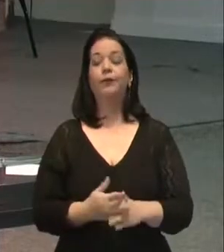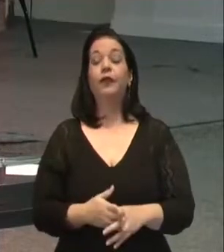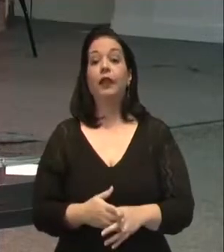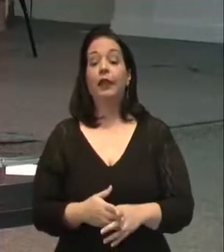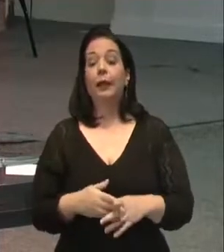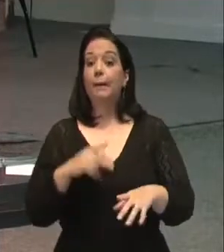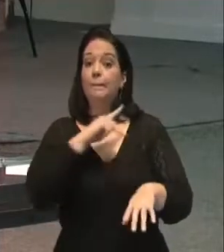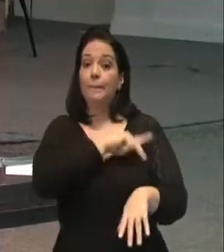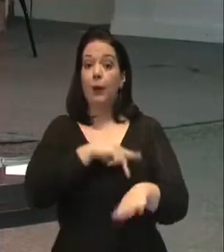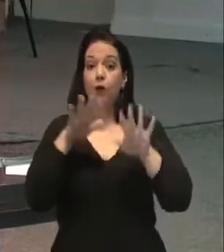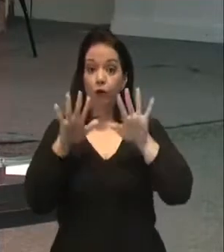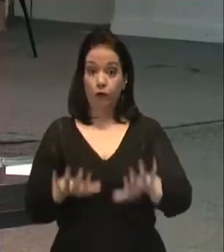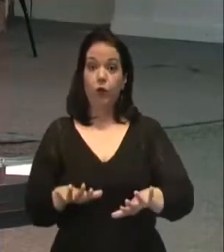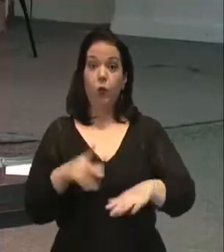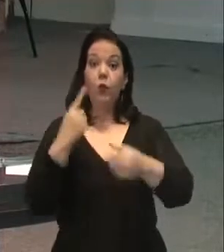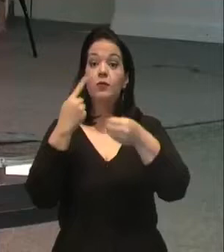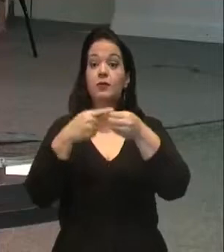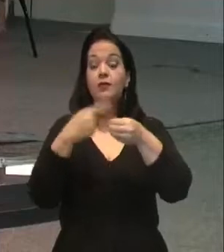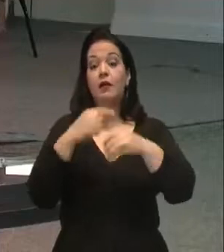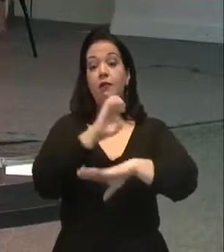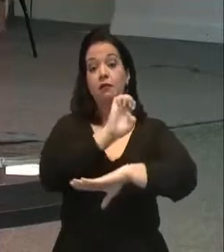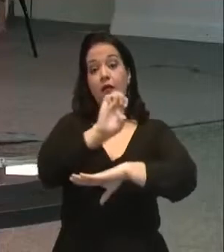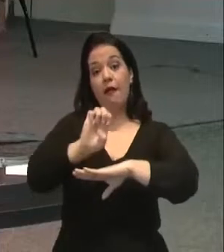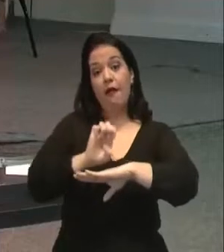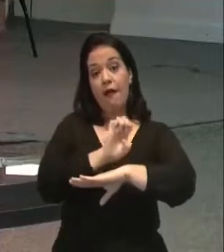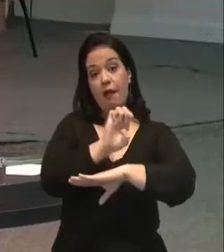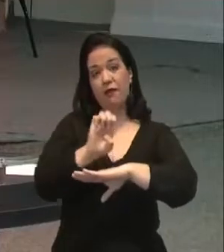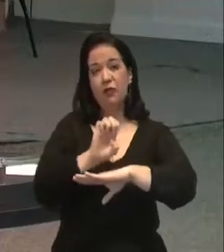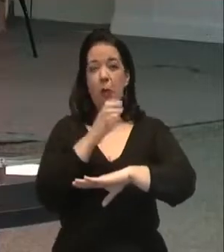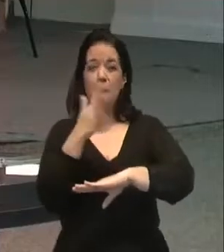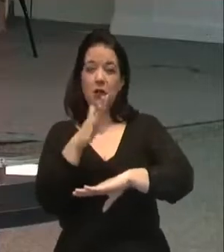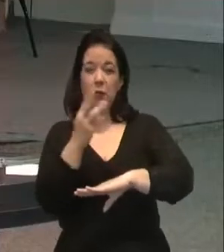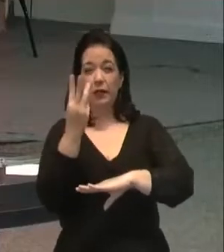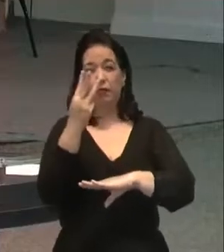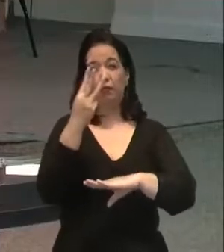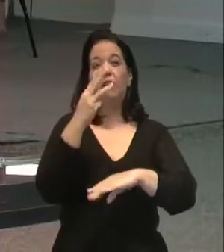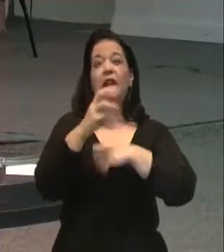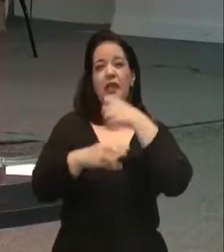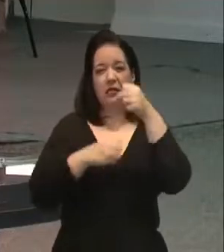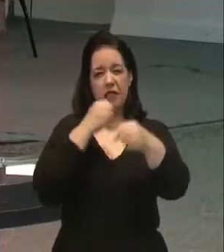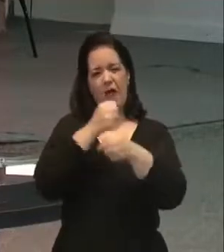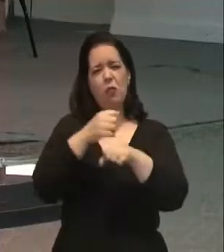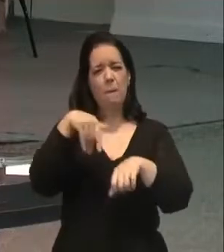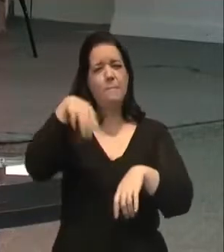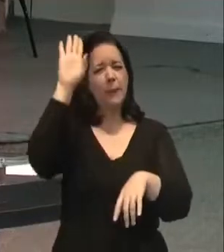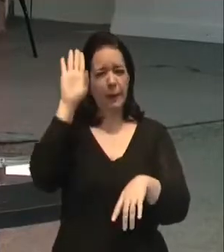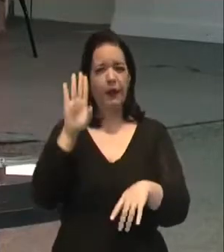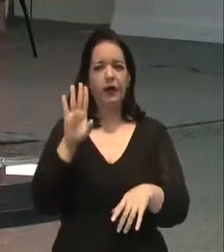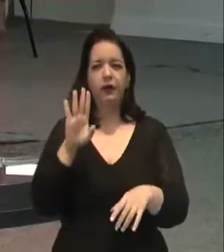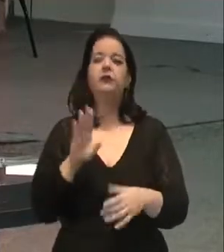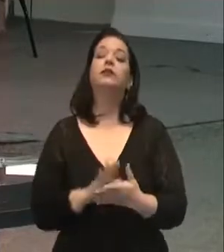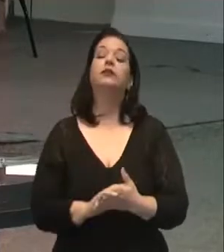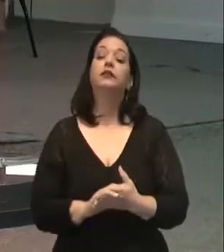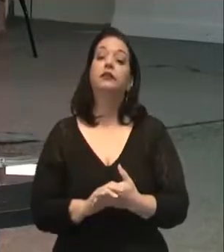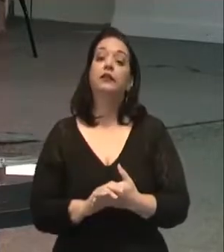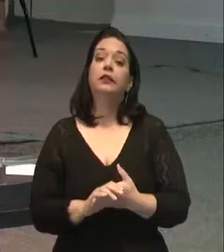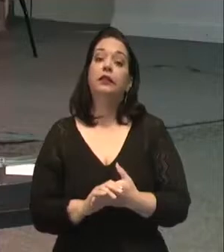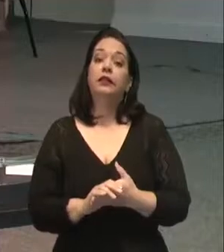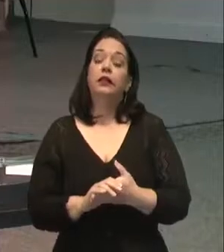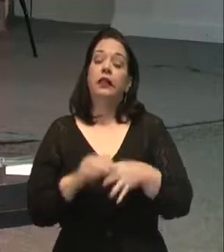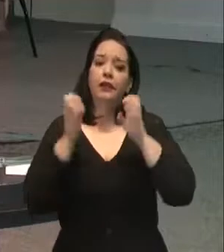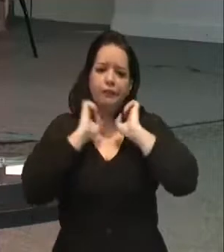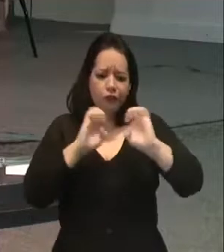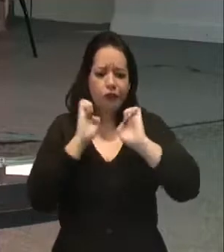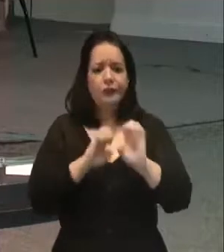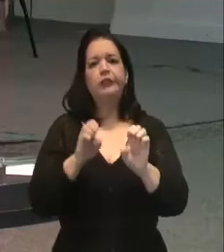importante e que rendeu muitos frutos, não só em Éfeso, mas nas cidades que estavam próximas, porque por